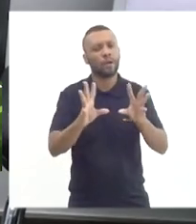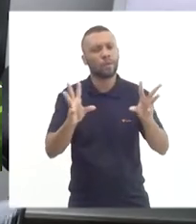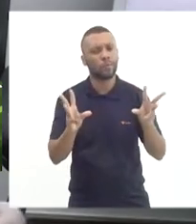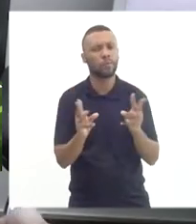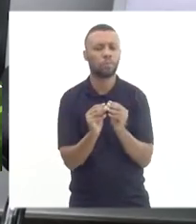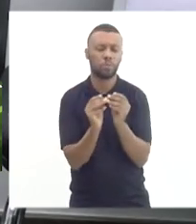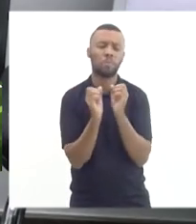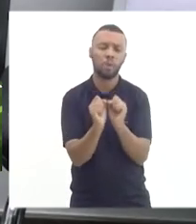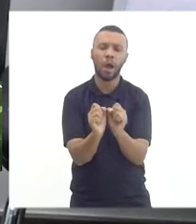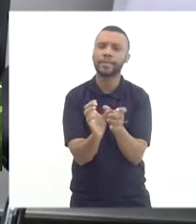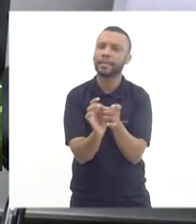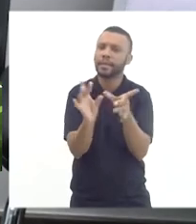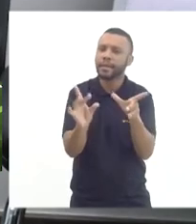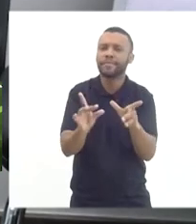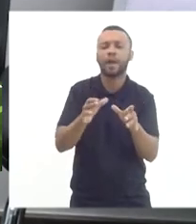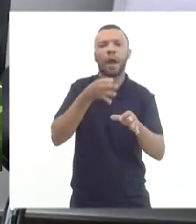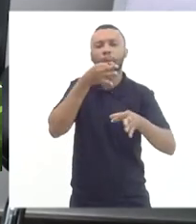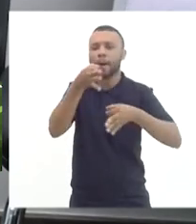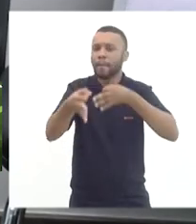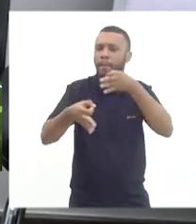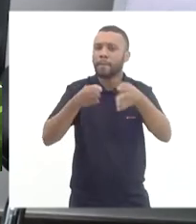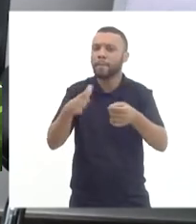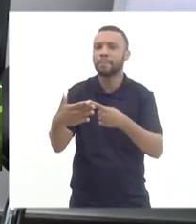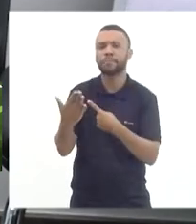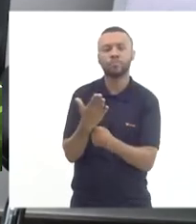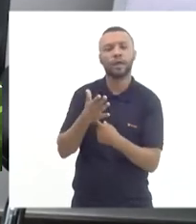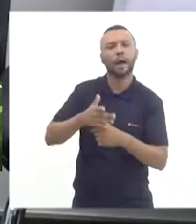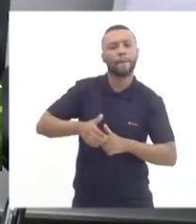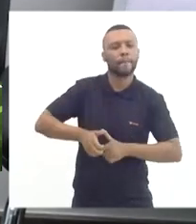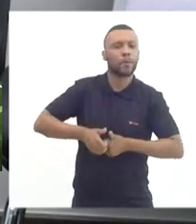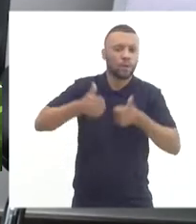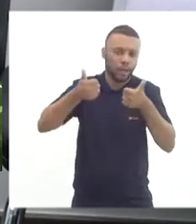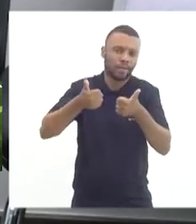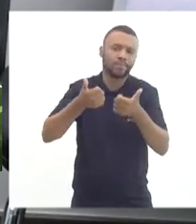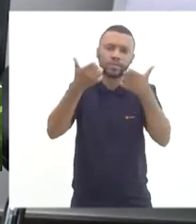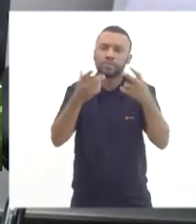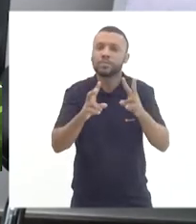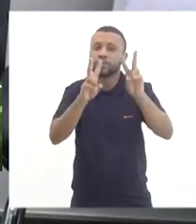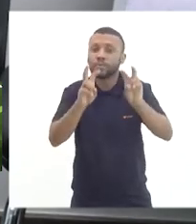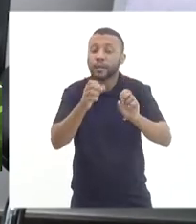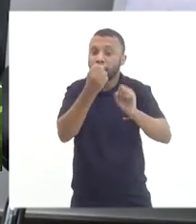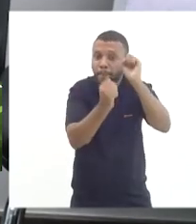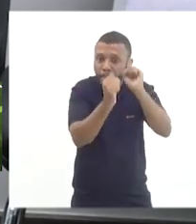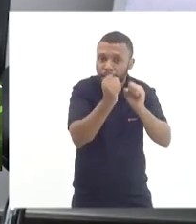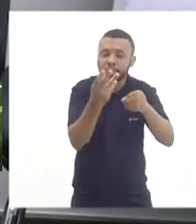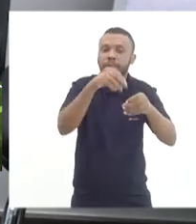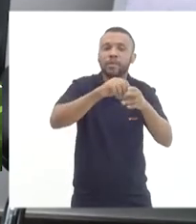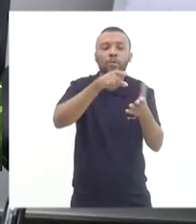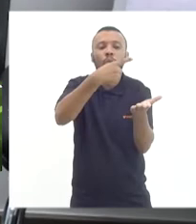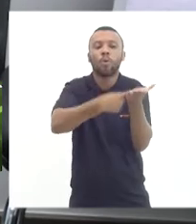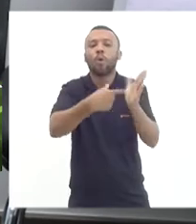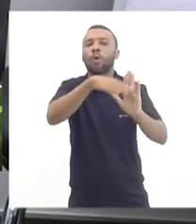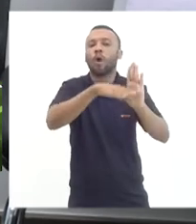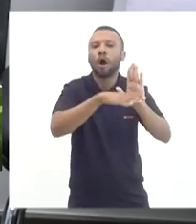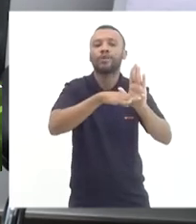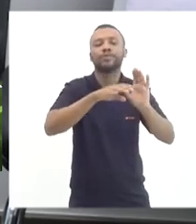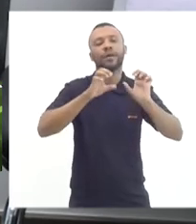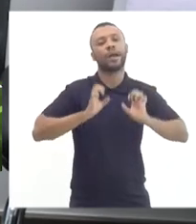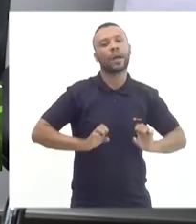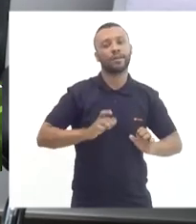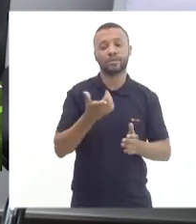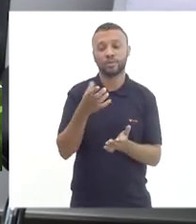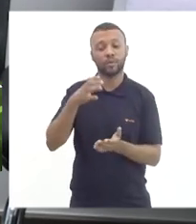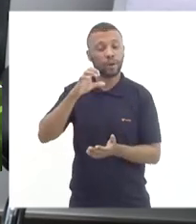todo instante, em que a empresa, né, ela deve conter código de ética, a implantação de um canal de denúncia,